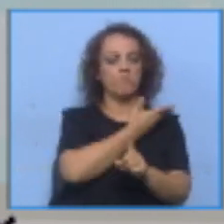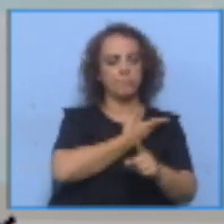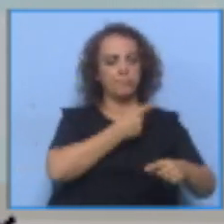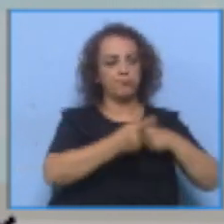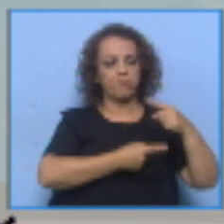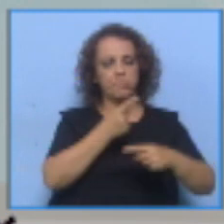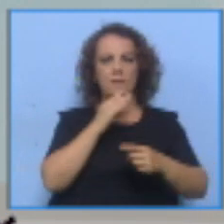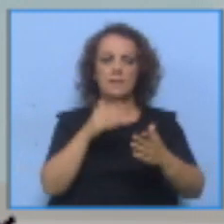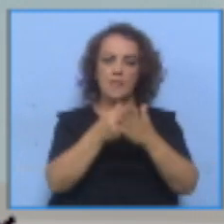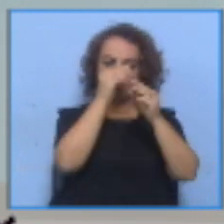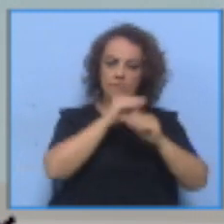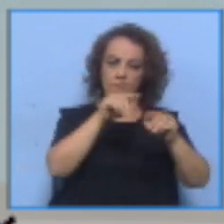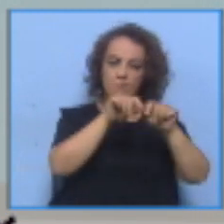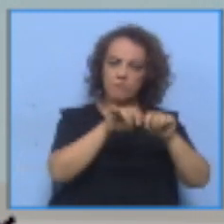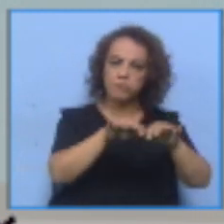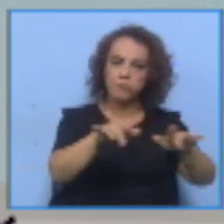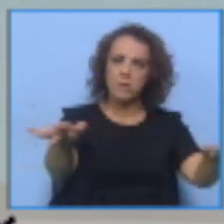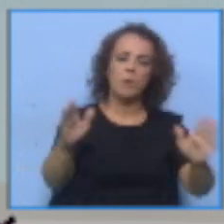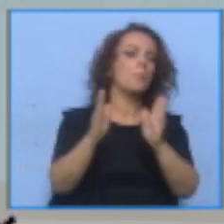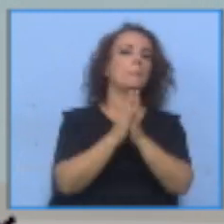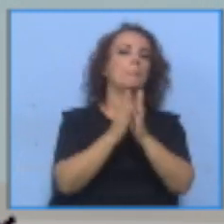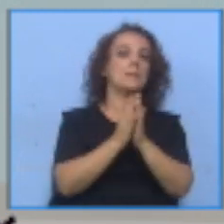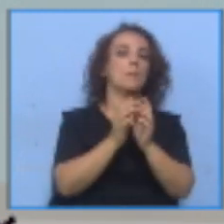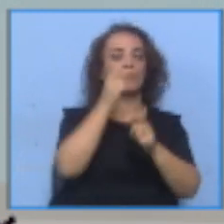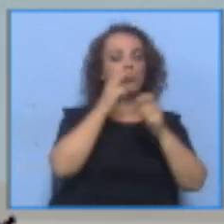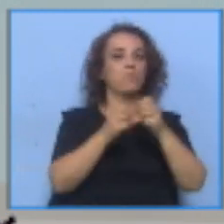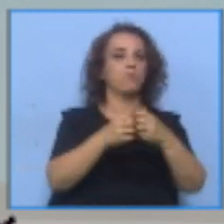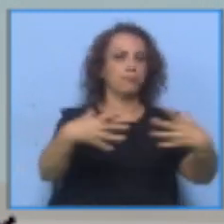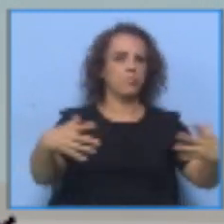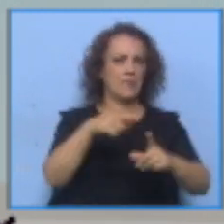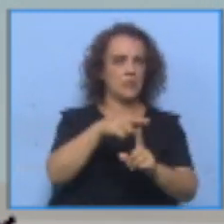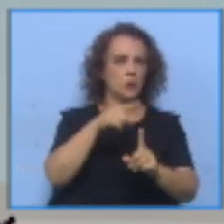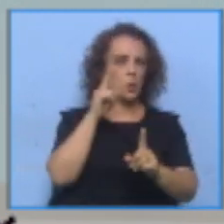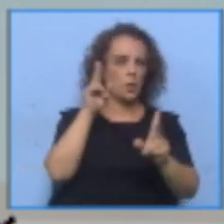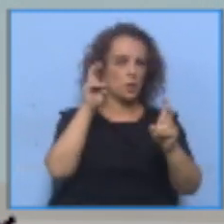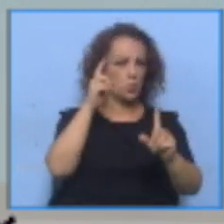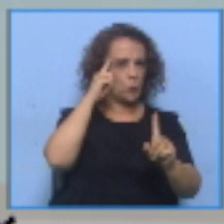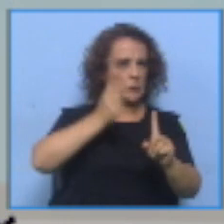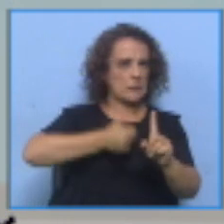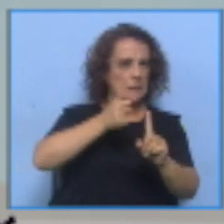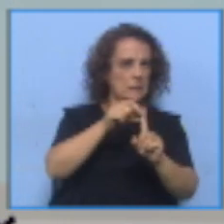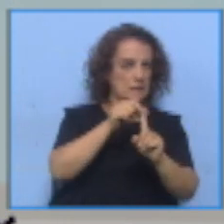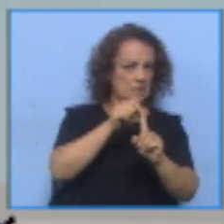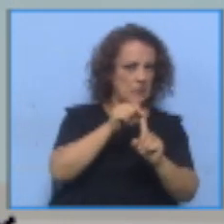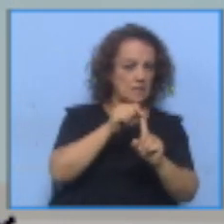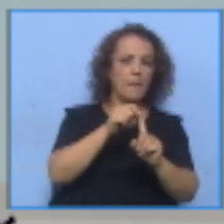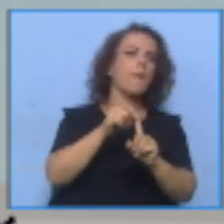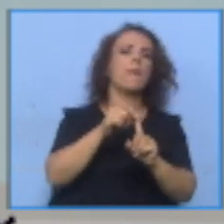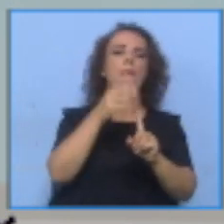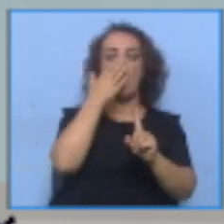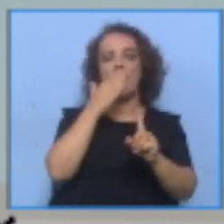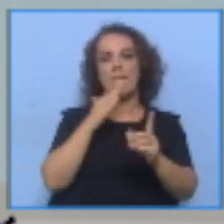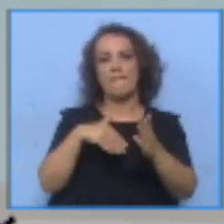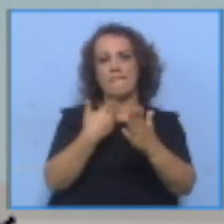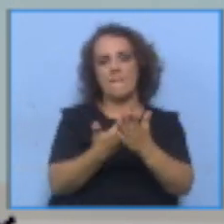chegar mais vezes e a mais povos. Essa é uma questão central que pode, enfim, de alguma forma abafar